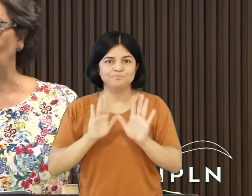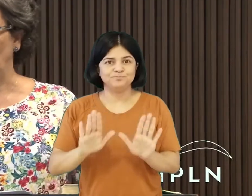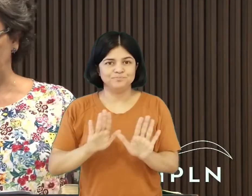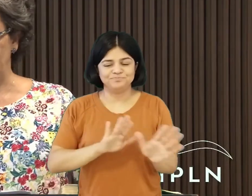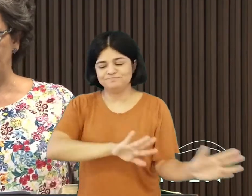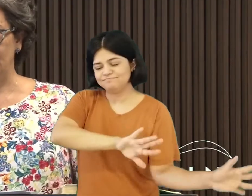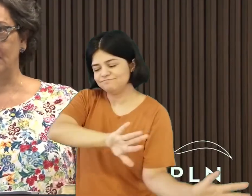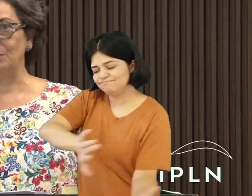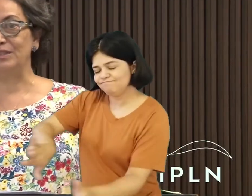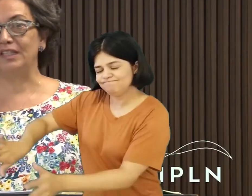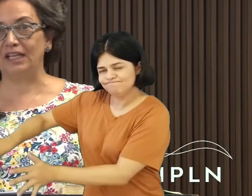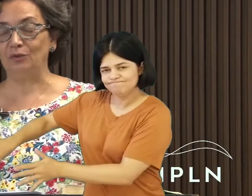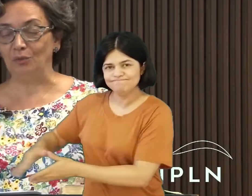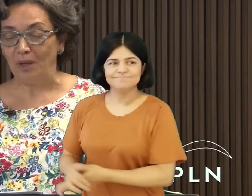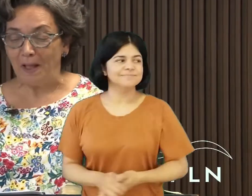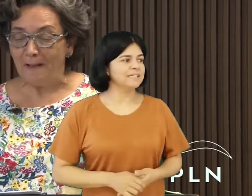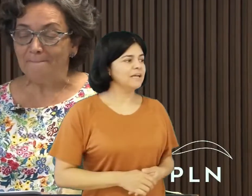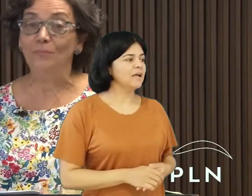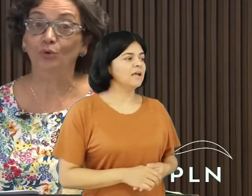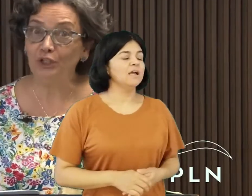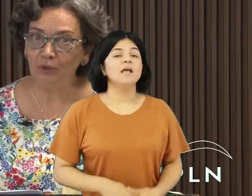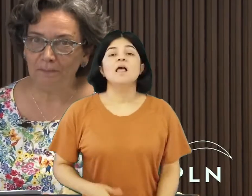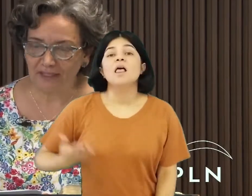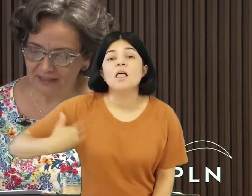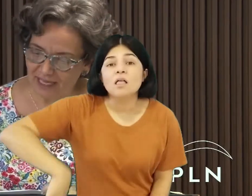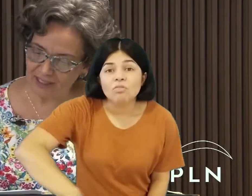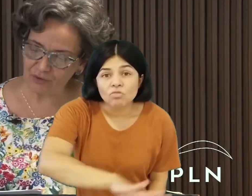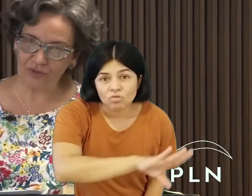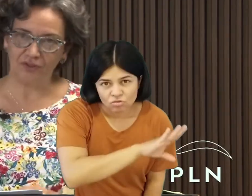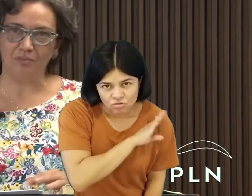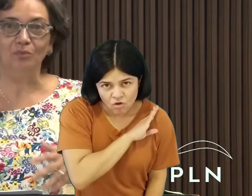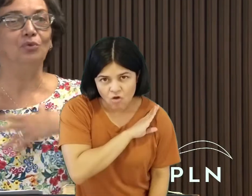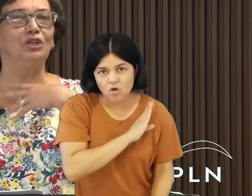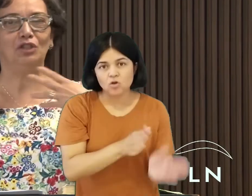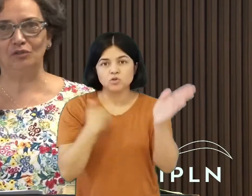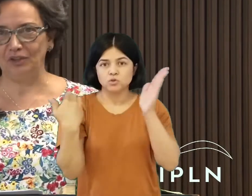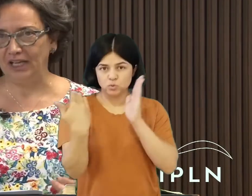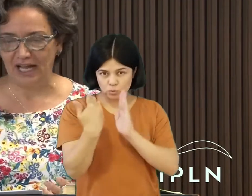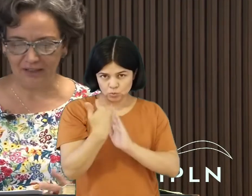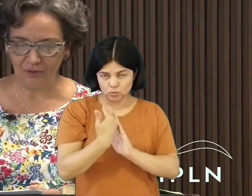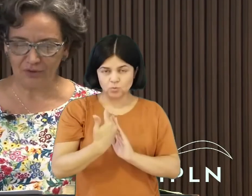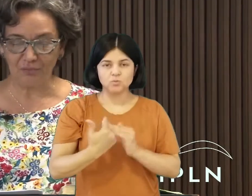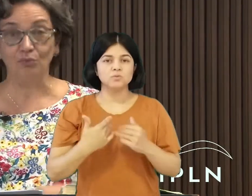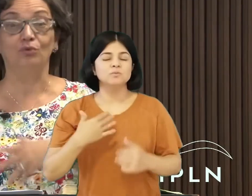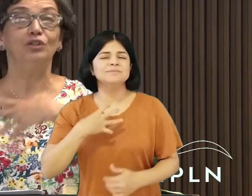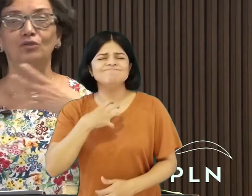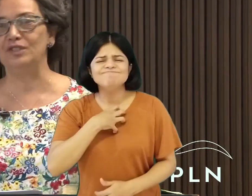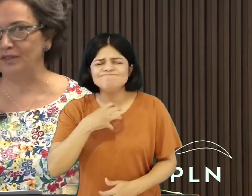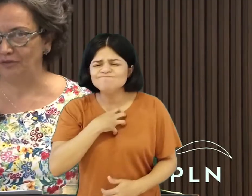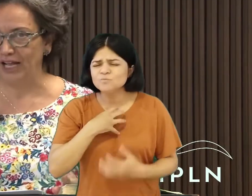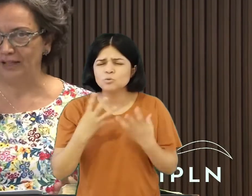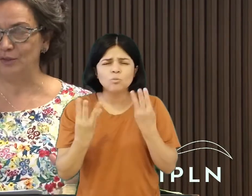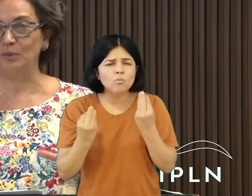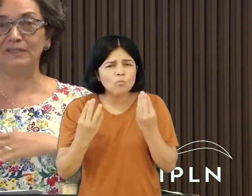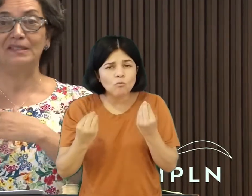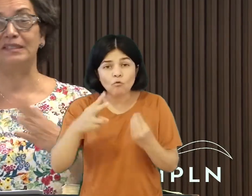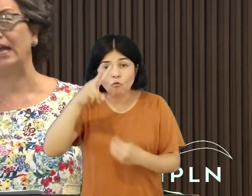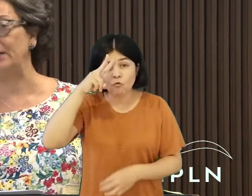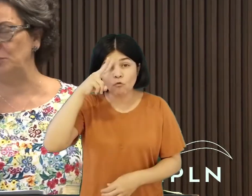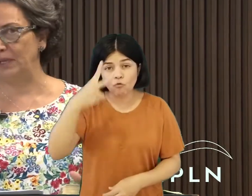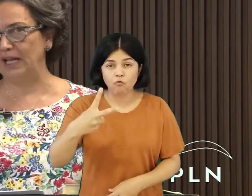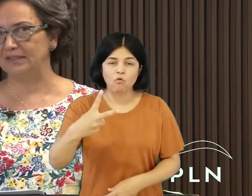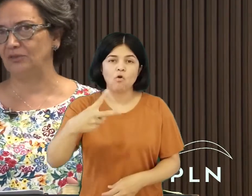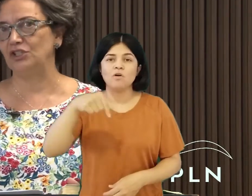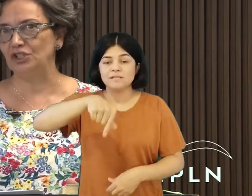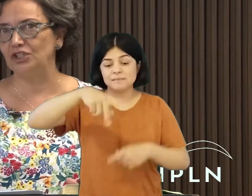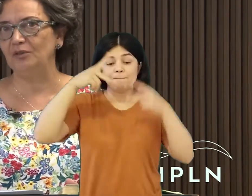Todos nós estamos sendo muito impactados, muito edificados, muito desafiados por essa série